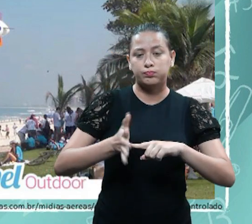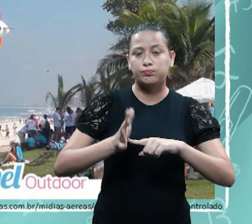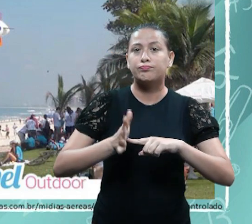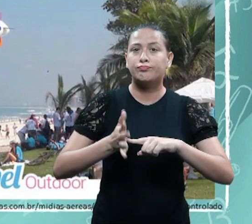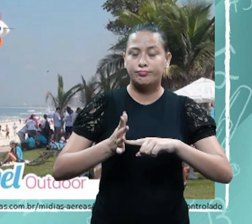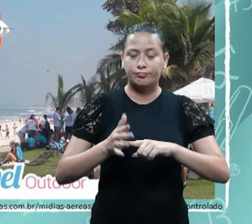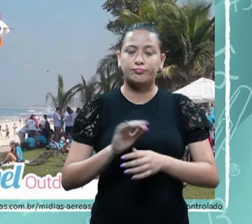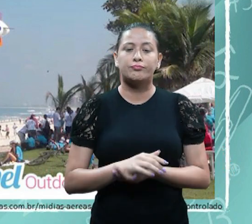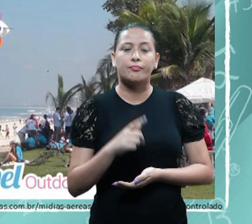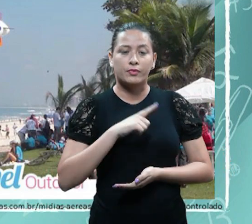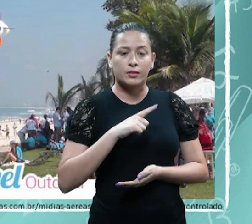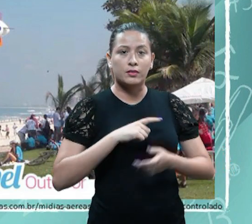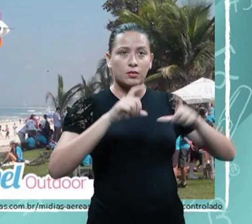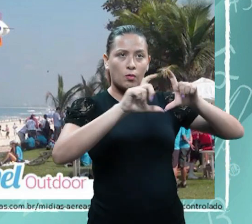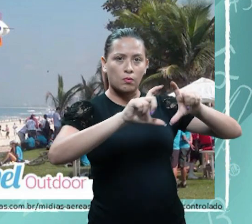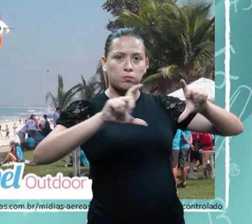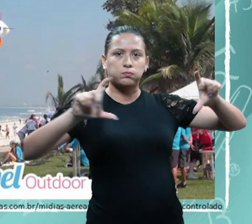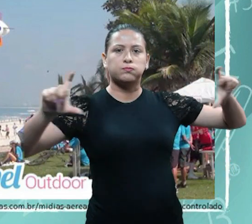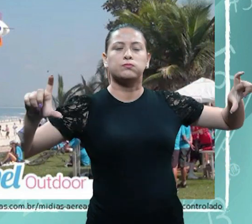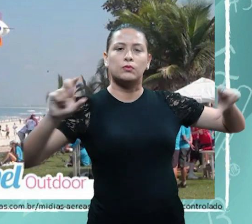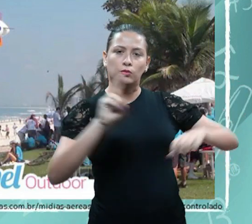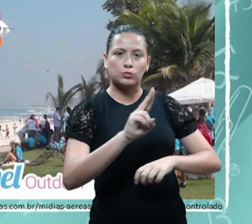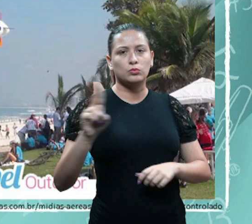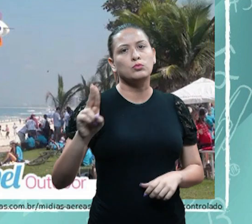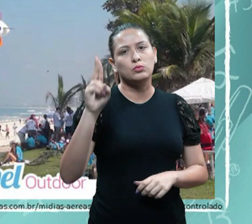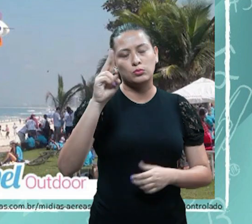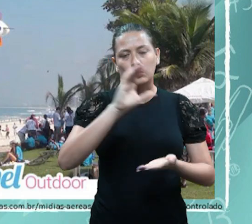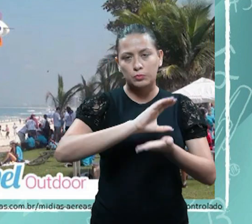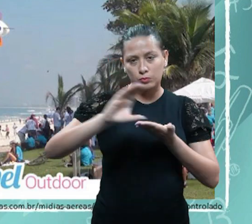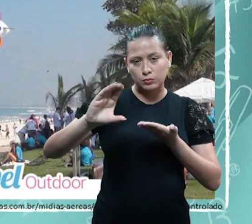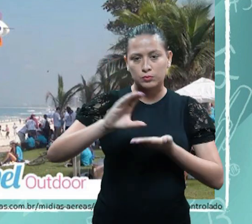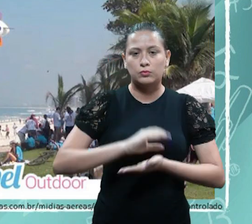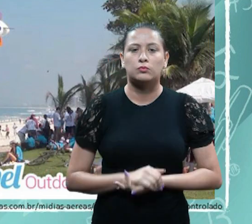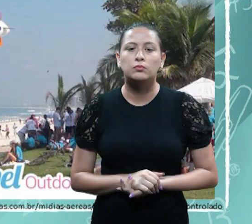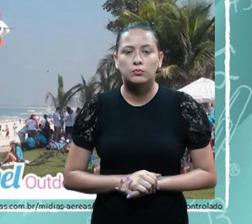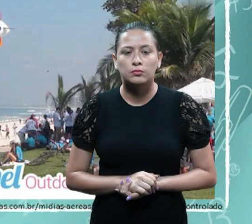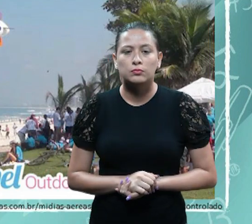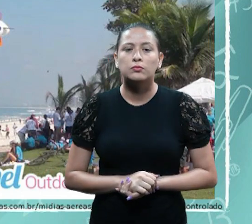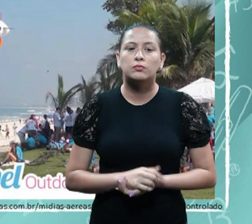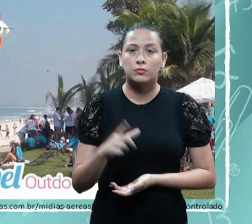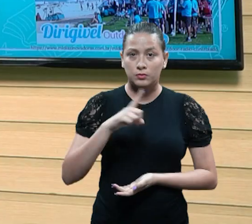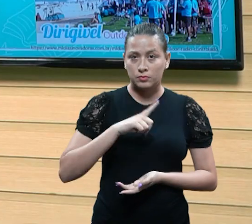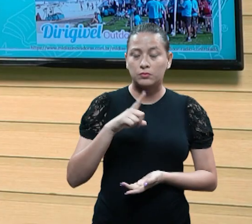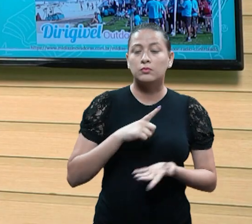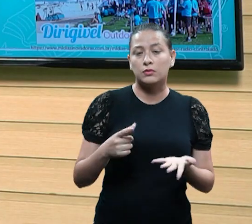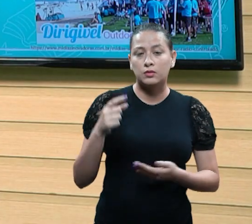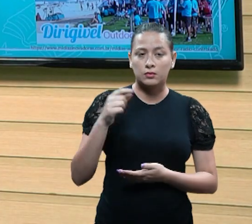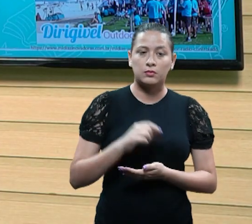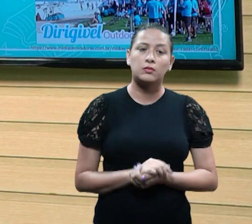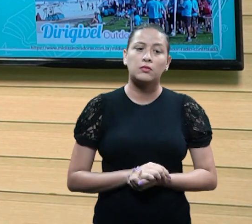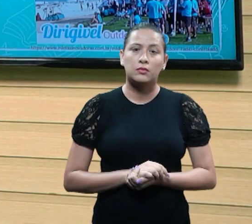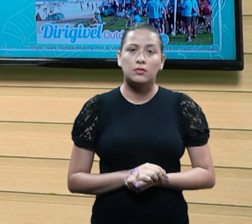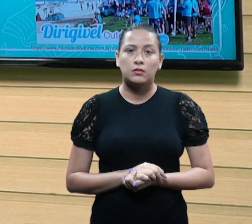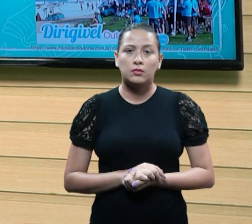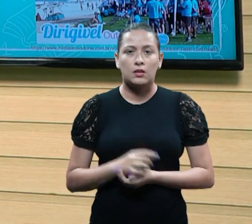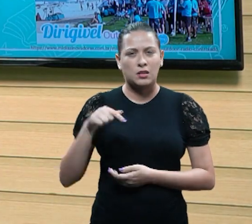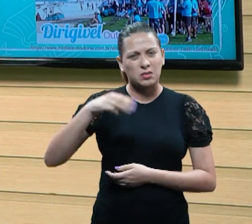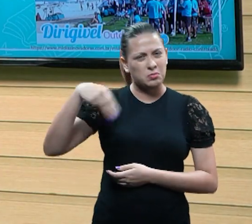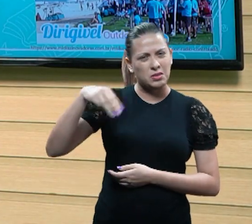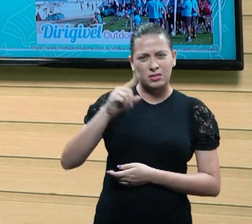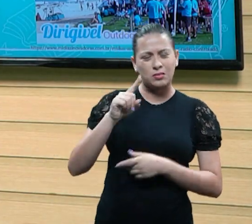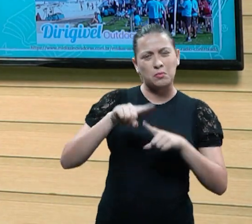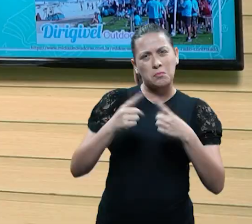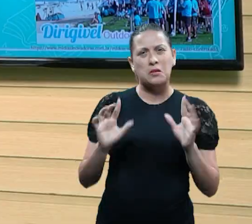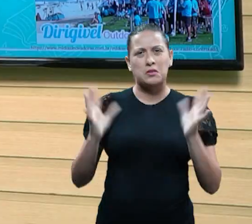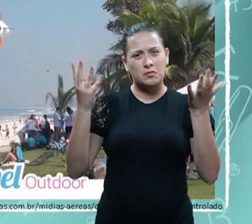atrás uma faixa contendo o nome do patrocinador. Isso aqui também a gente vê muito. Não aqui no Maranhão, mas a gente vê em